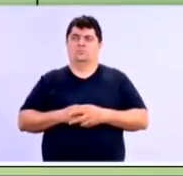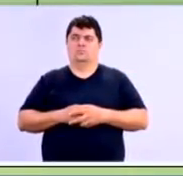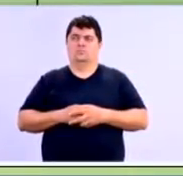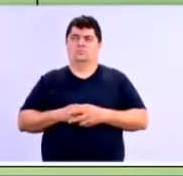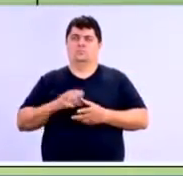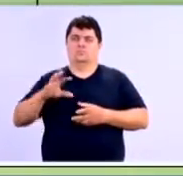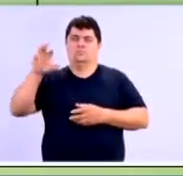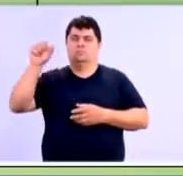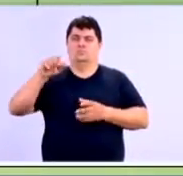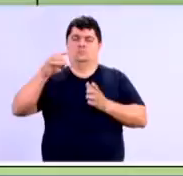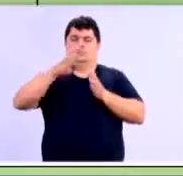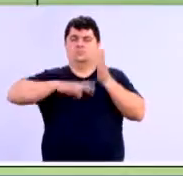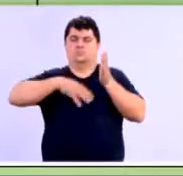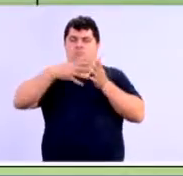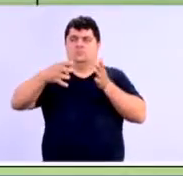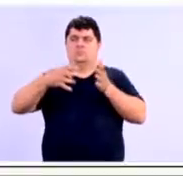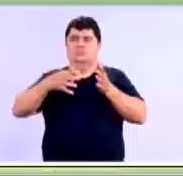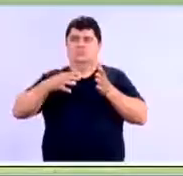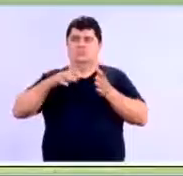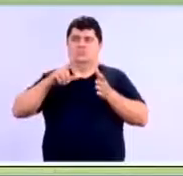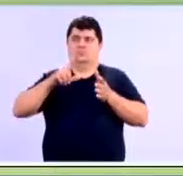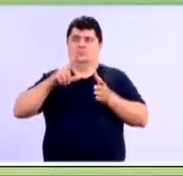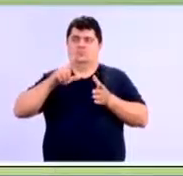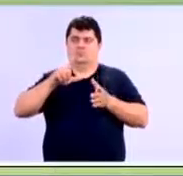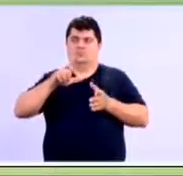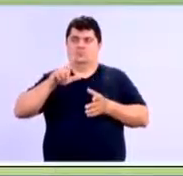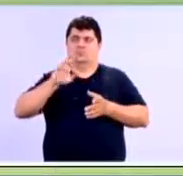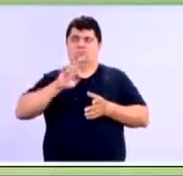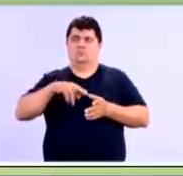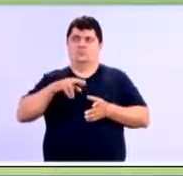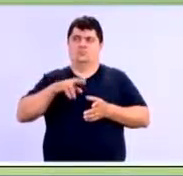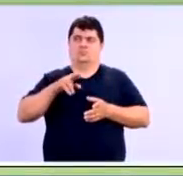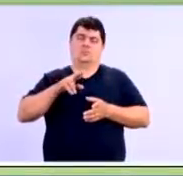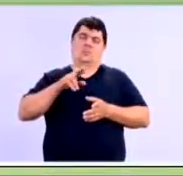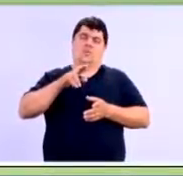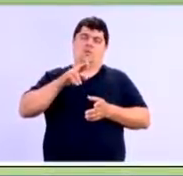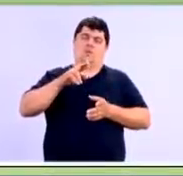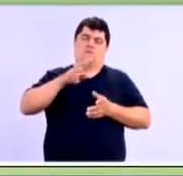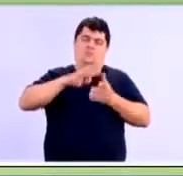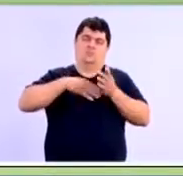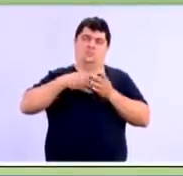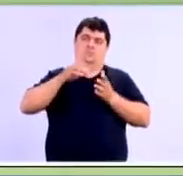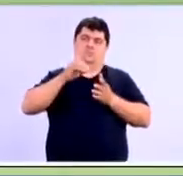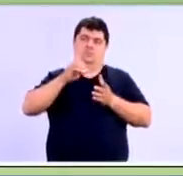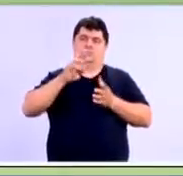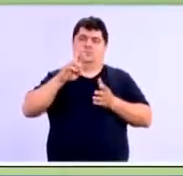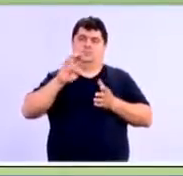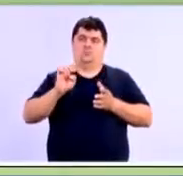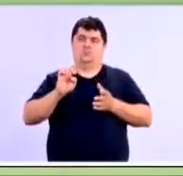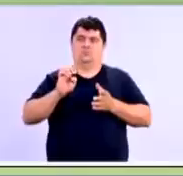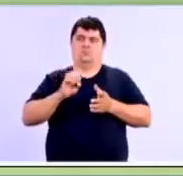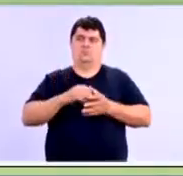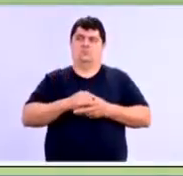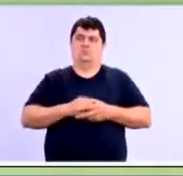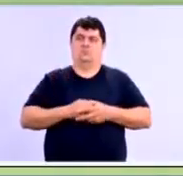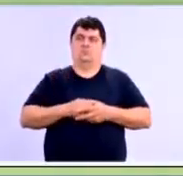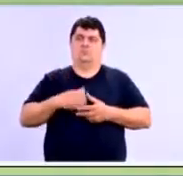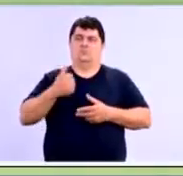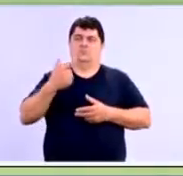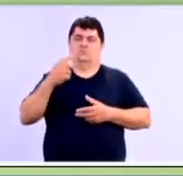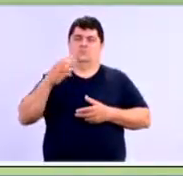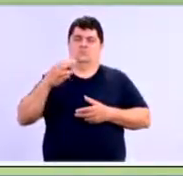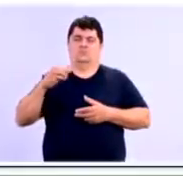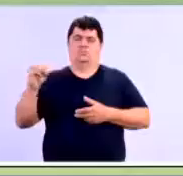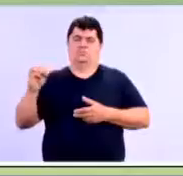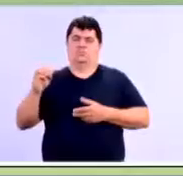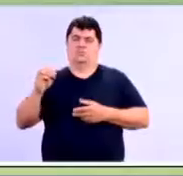as informações. Onde que eu acho o lucro líquido? Resultado líquido. Resultado líquido eu acho aqui, olha ela aqui. Correto? E